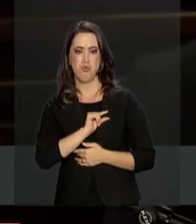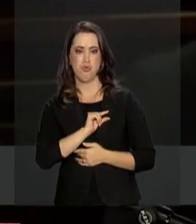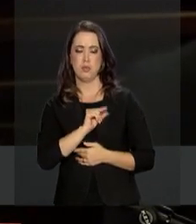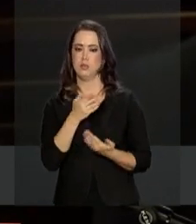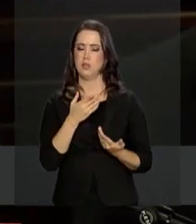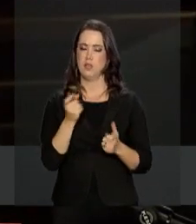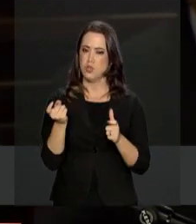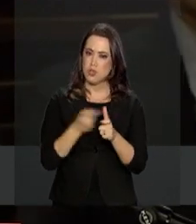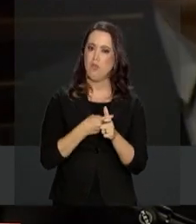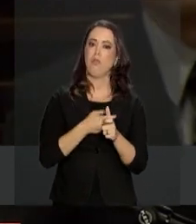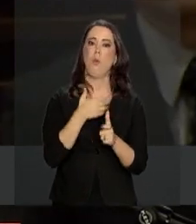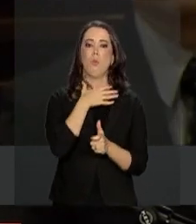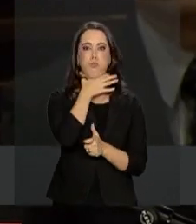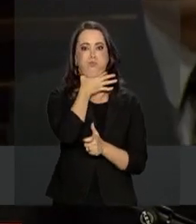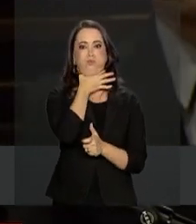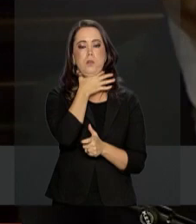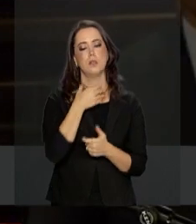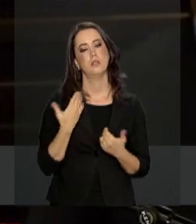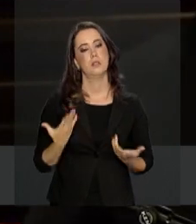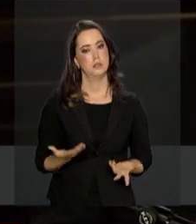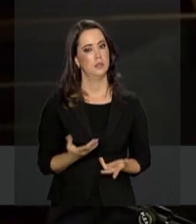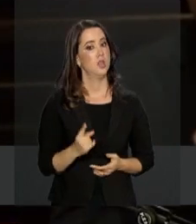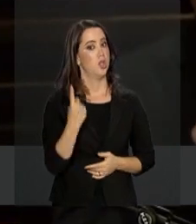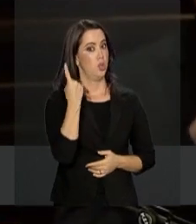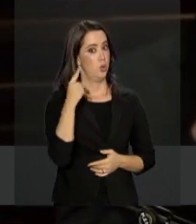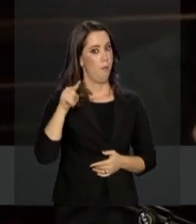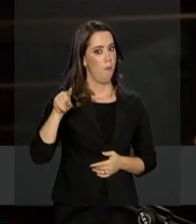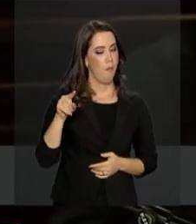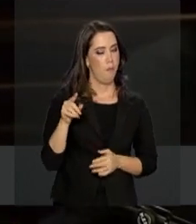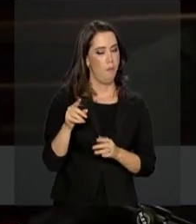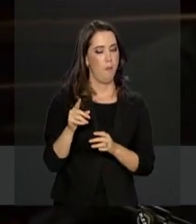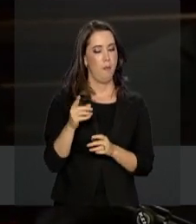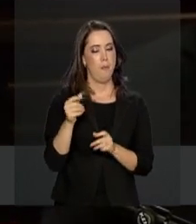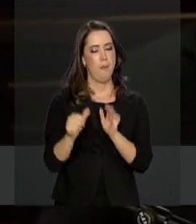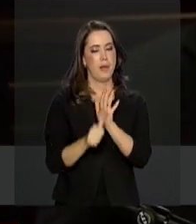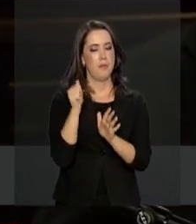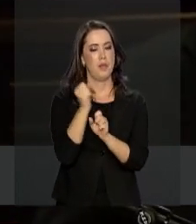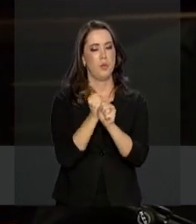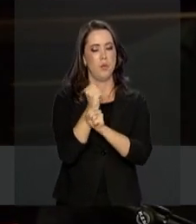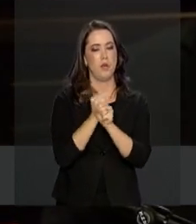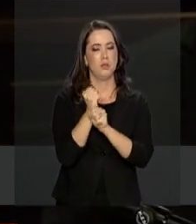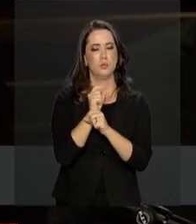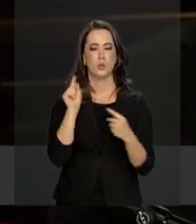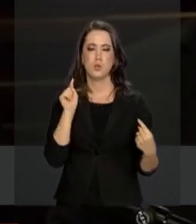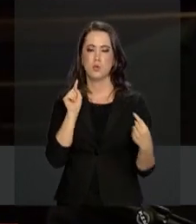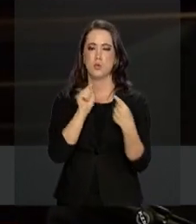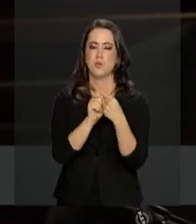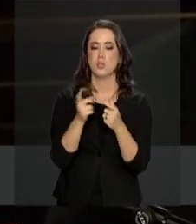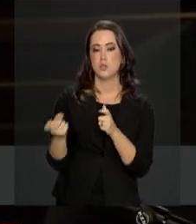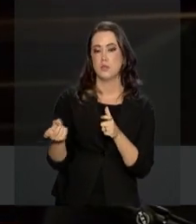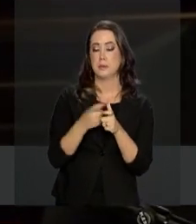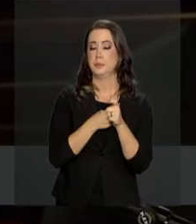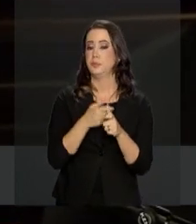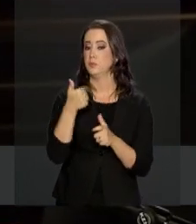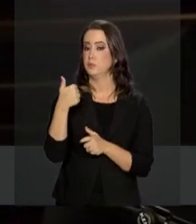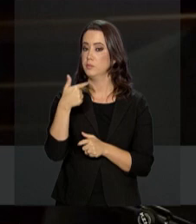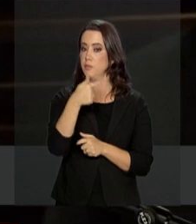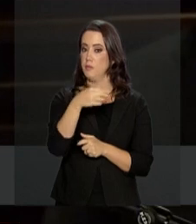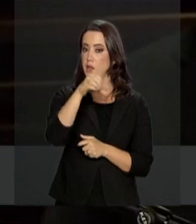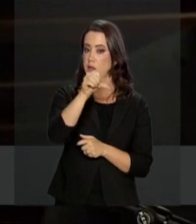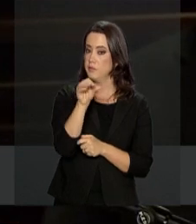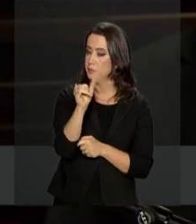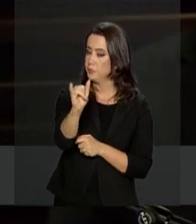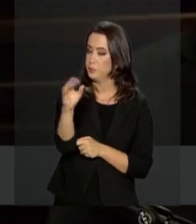cada vez mais foi muito bem no primeiro ano nós fixamos uma meta do défice público e 179 bilhões de